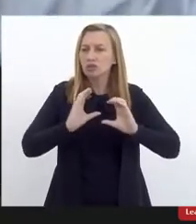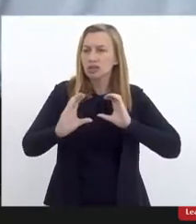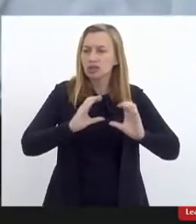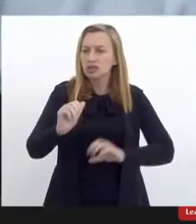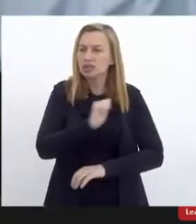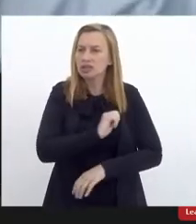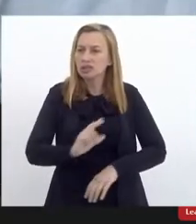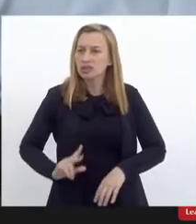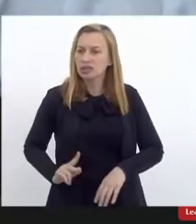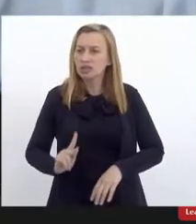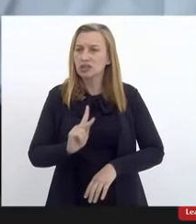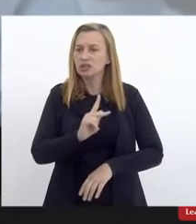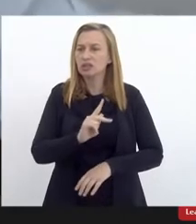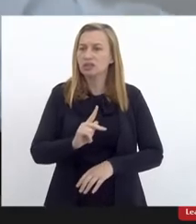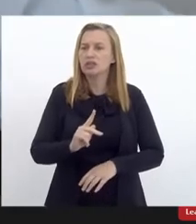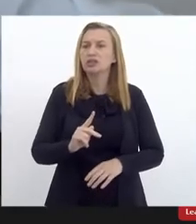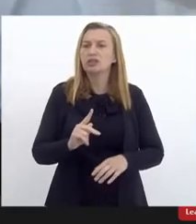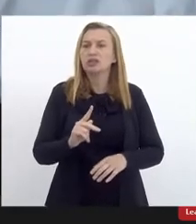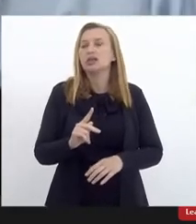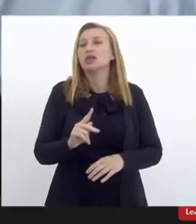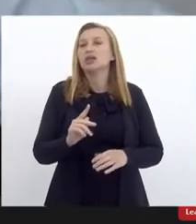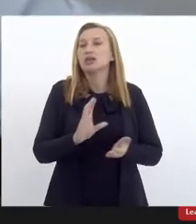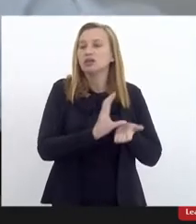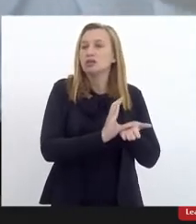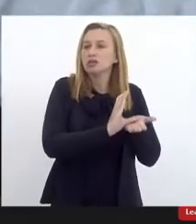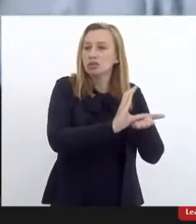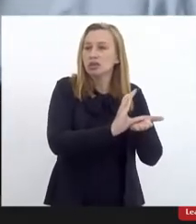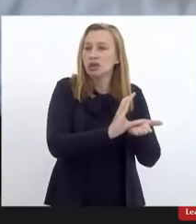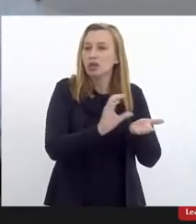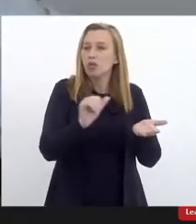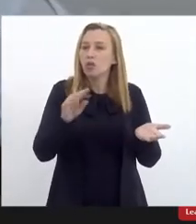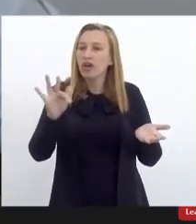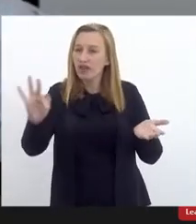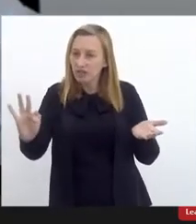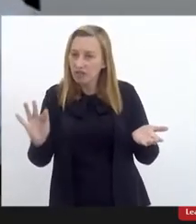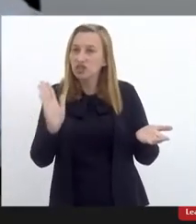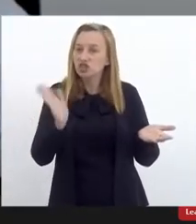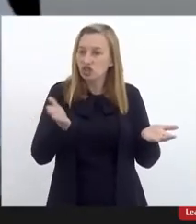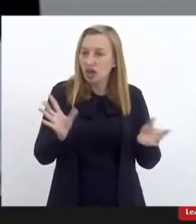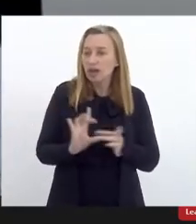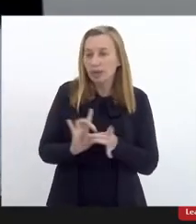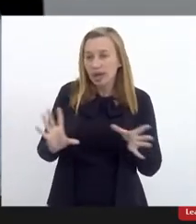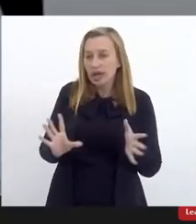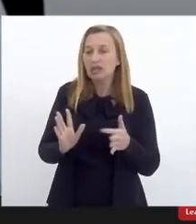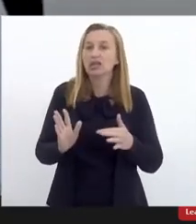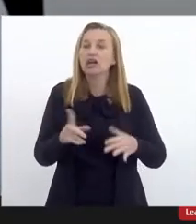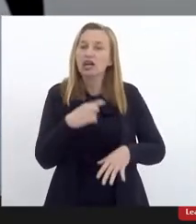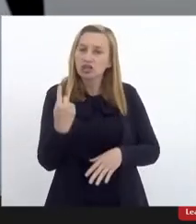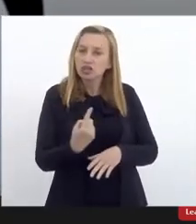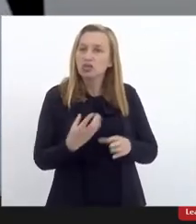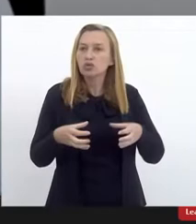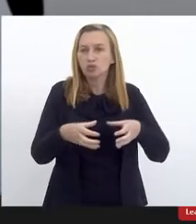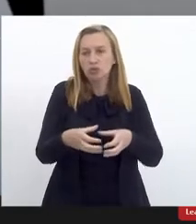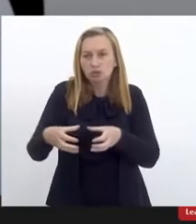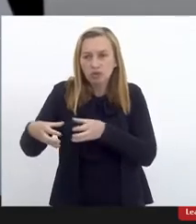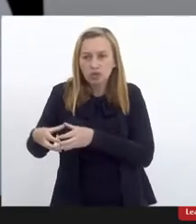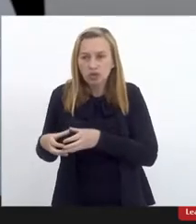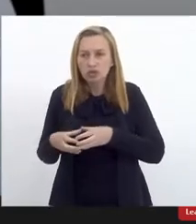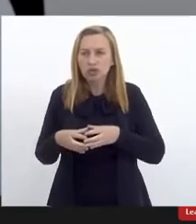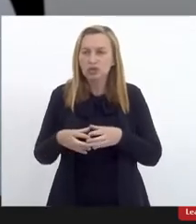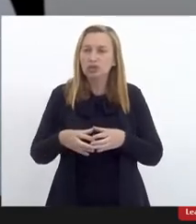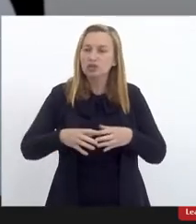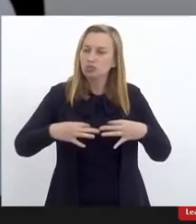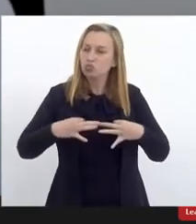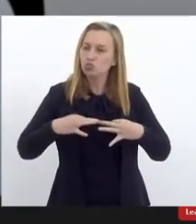para destravar os auxílios da UENF, que estavam travados, já começaram a ser resolvidos. Então, assim, as nossas comissões estão à